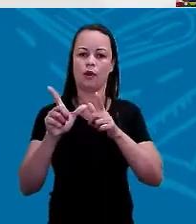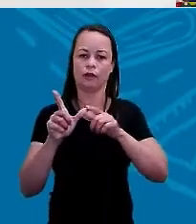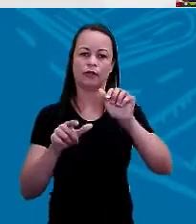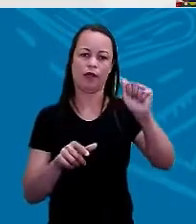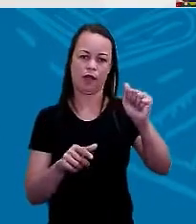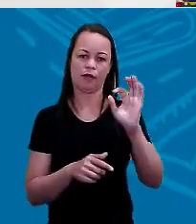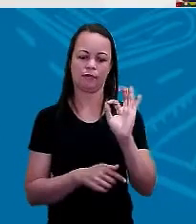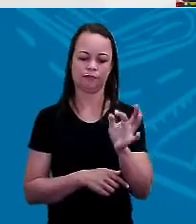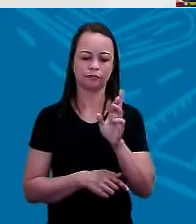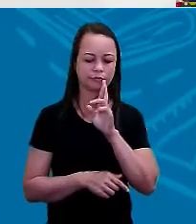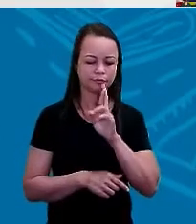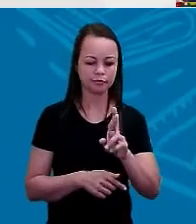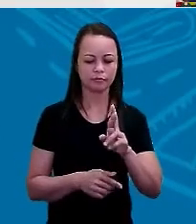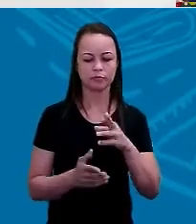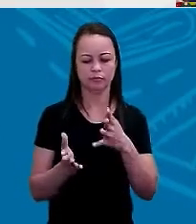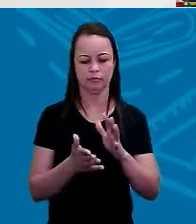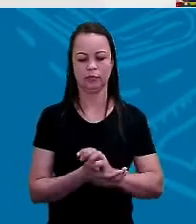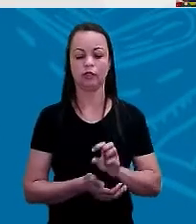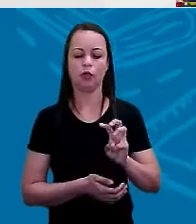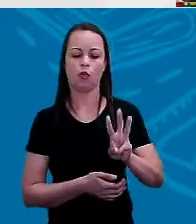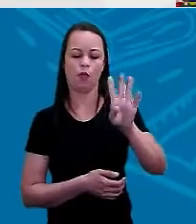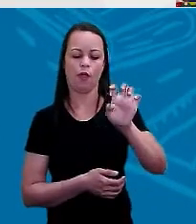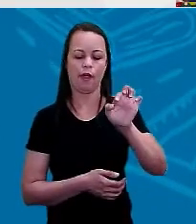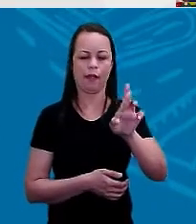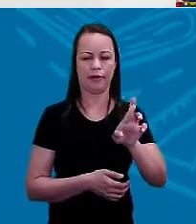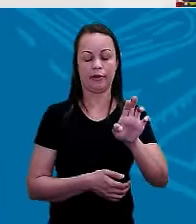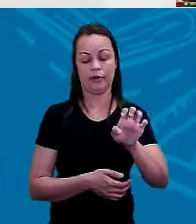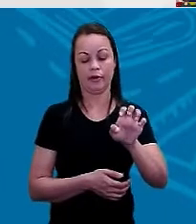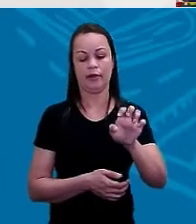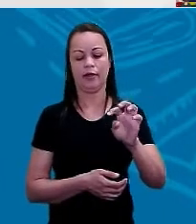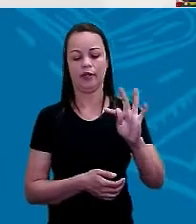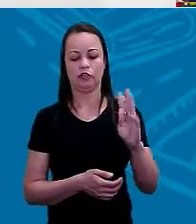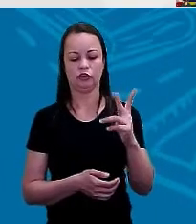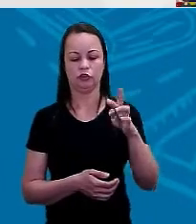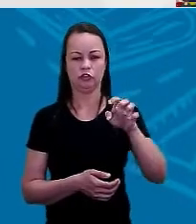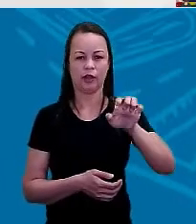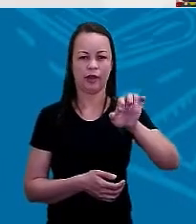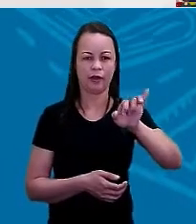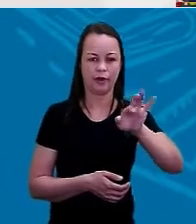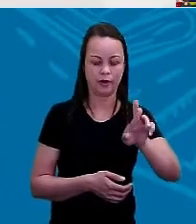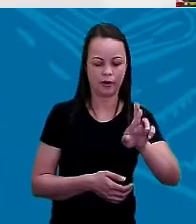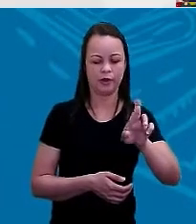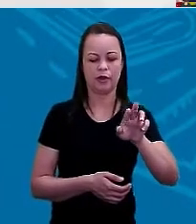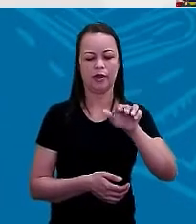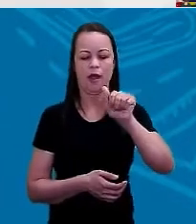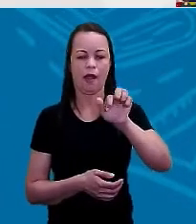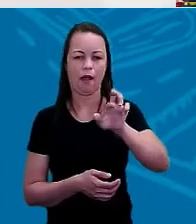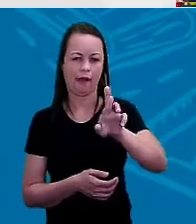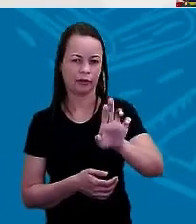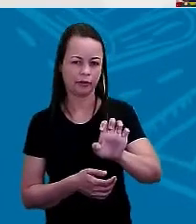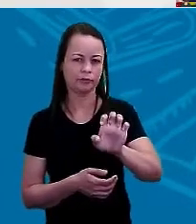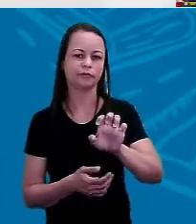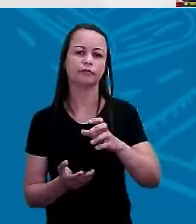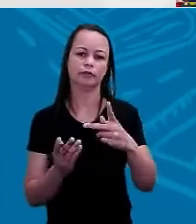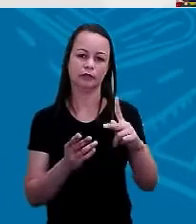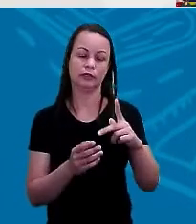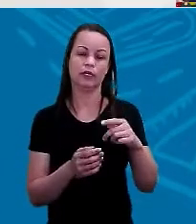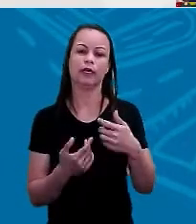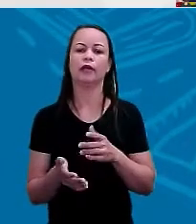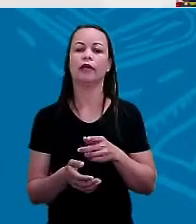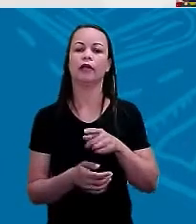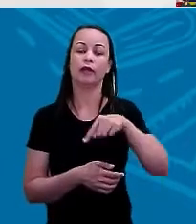proposta. They were traveling with their parents. They are back home now. Eles